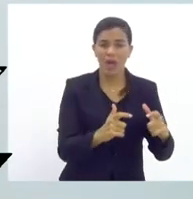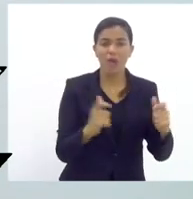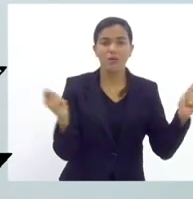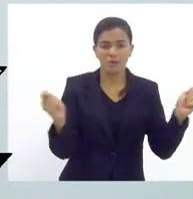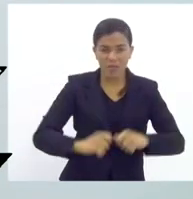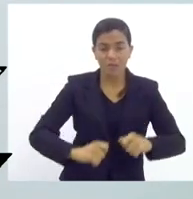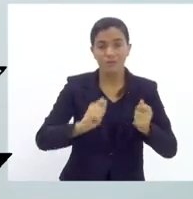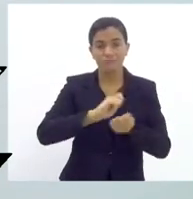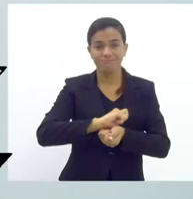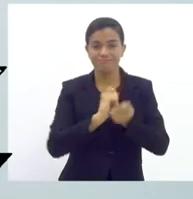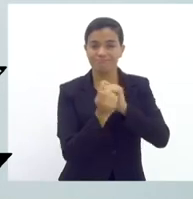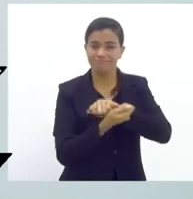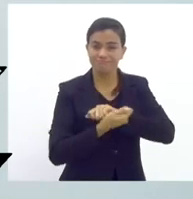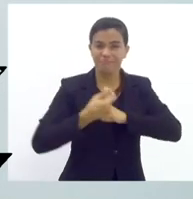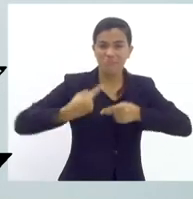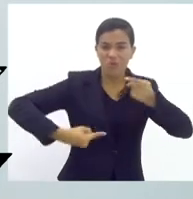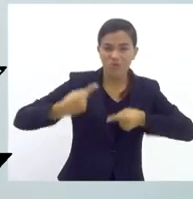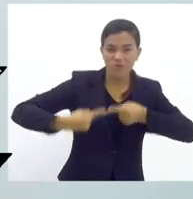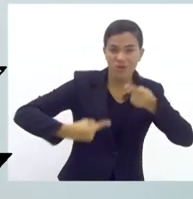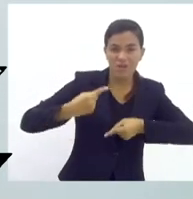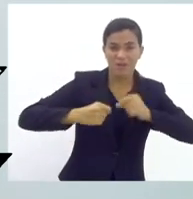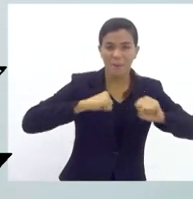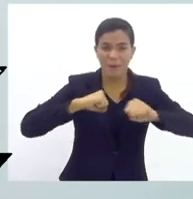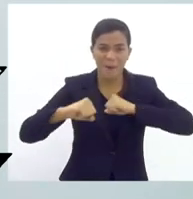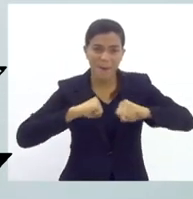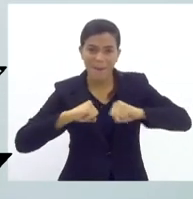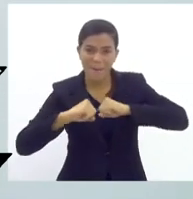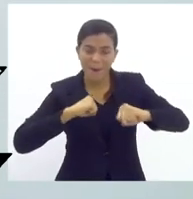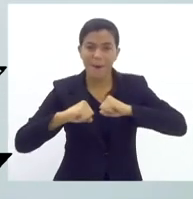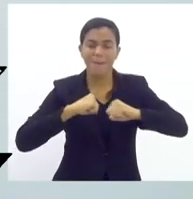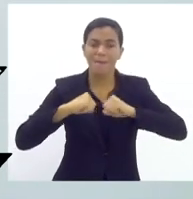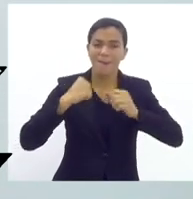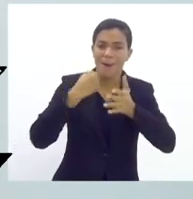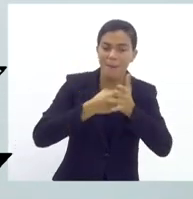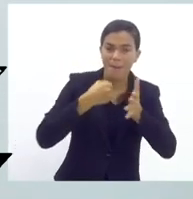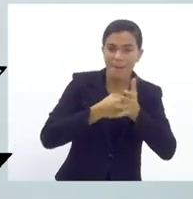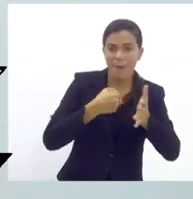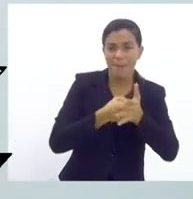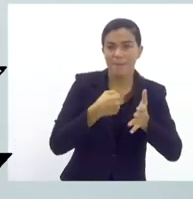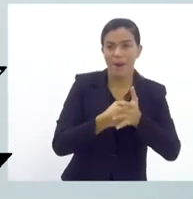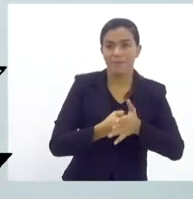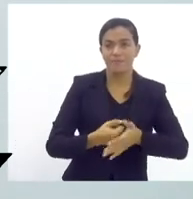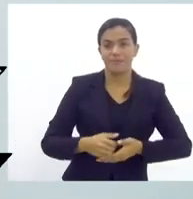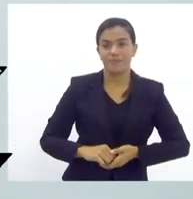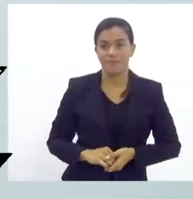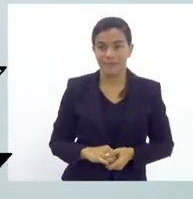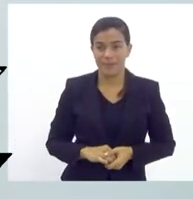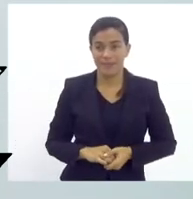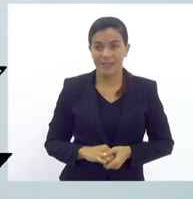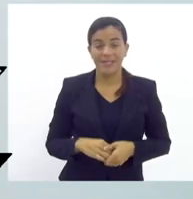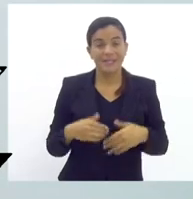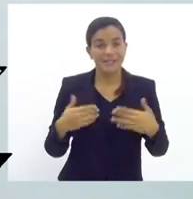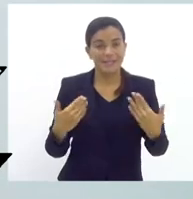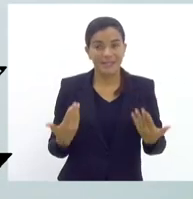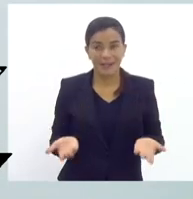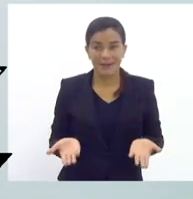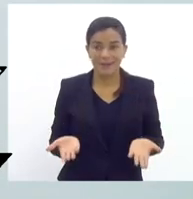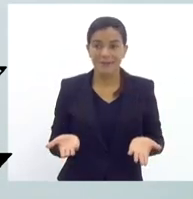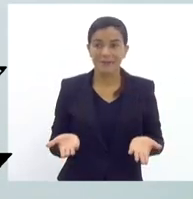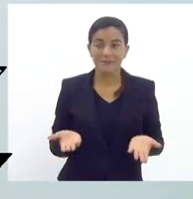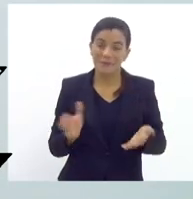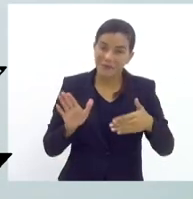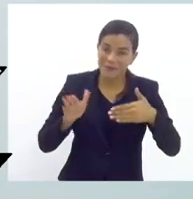também tá fazendo a nossa política tá fazendo a nossa luta para que isso deixe desistir então assim